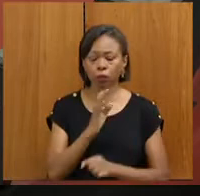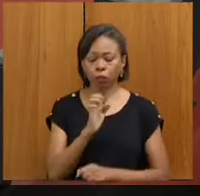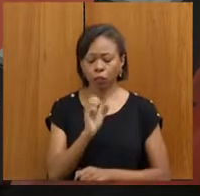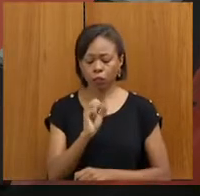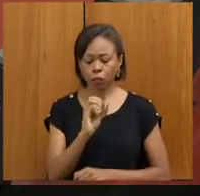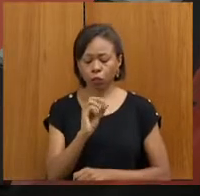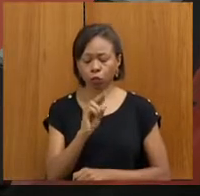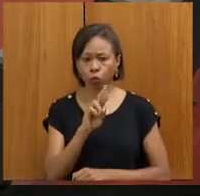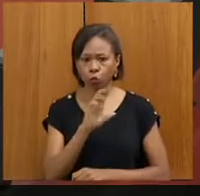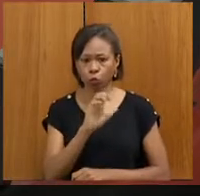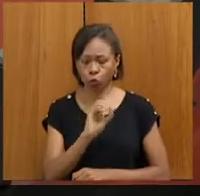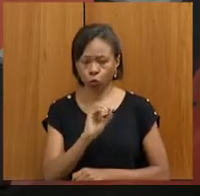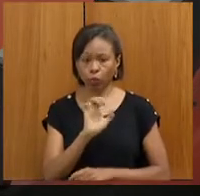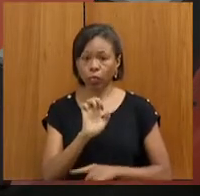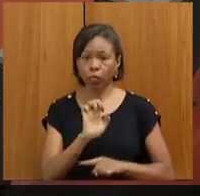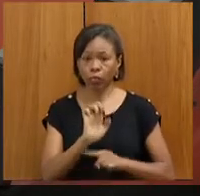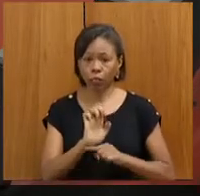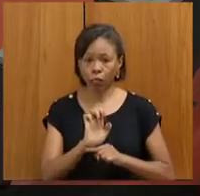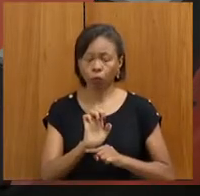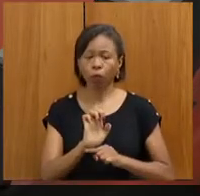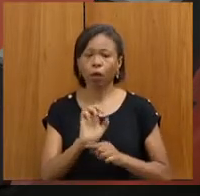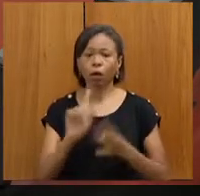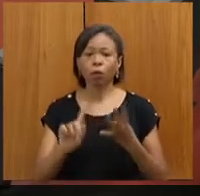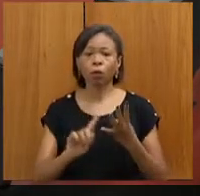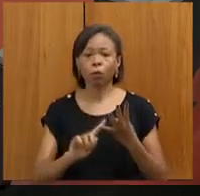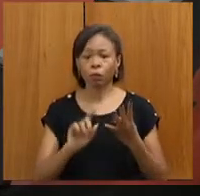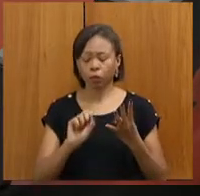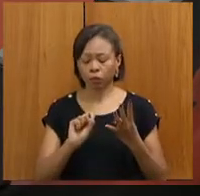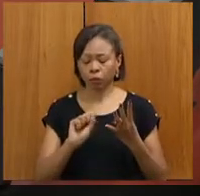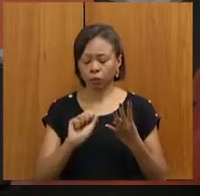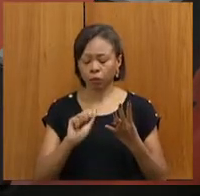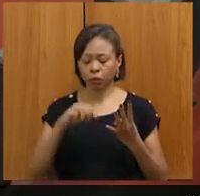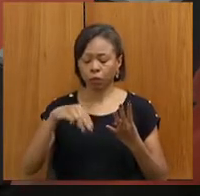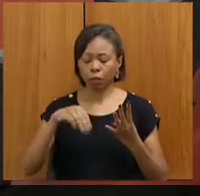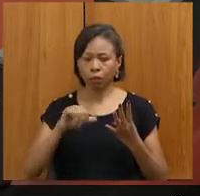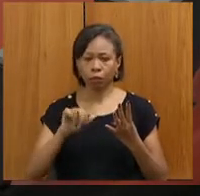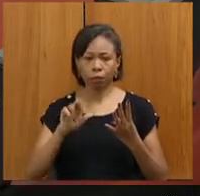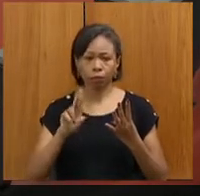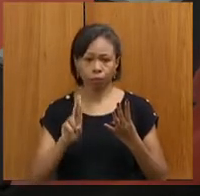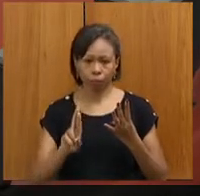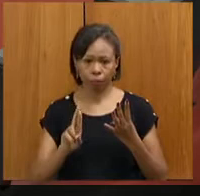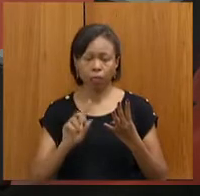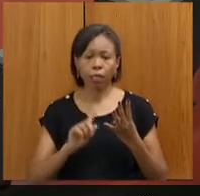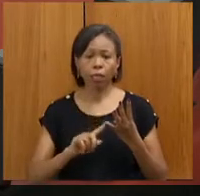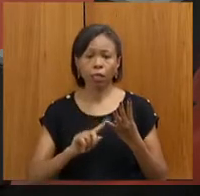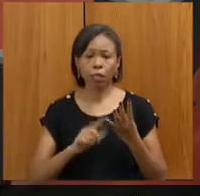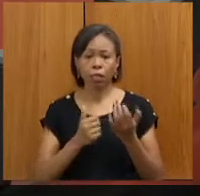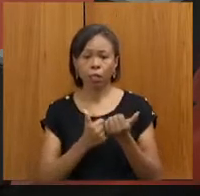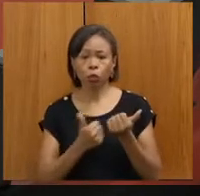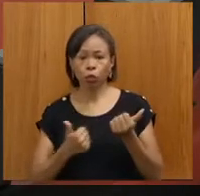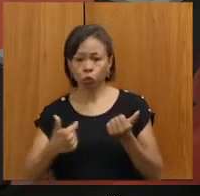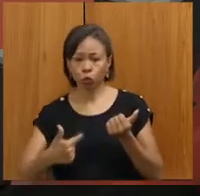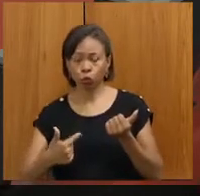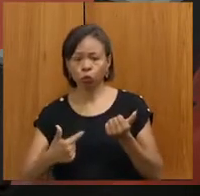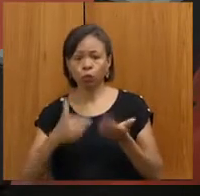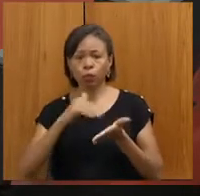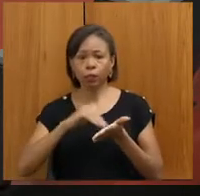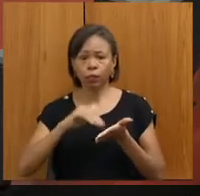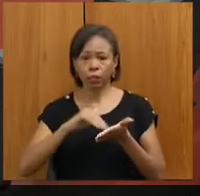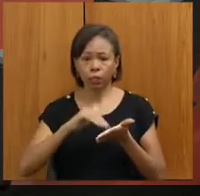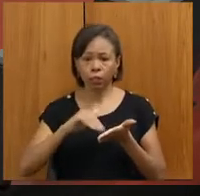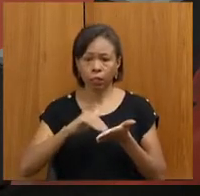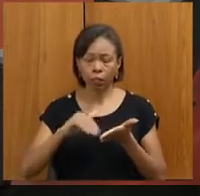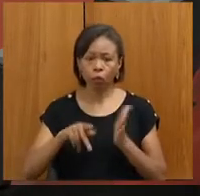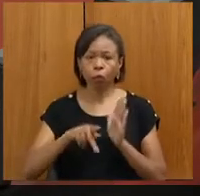de Estado de Fazenda Samil Carvalho Moisés subsecretário da